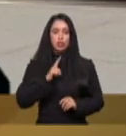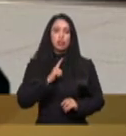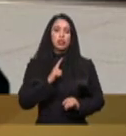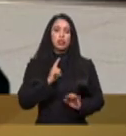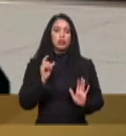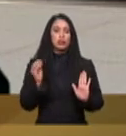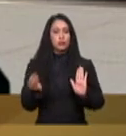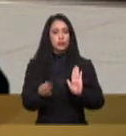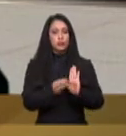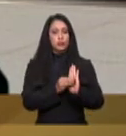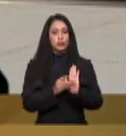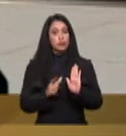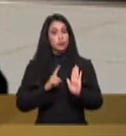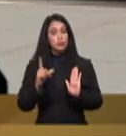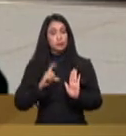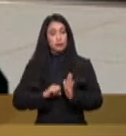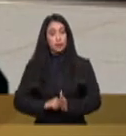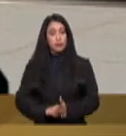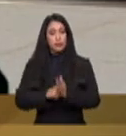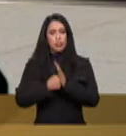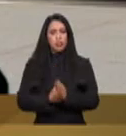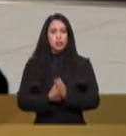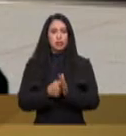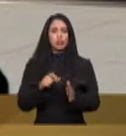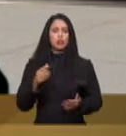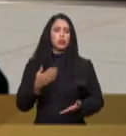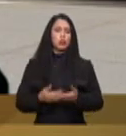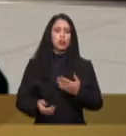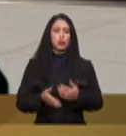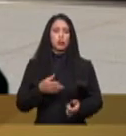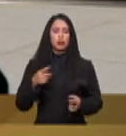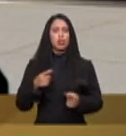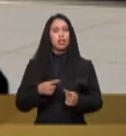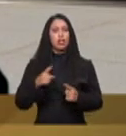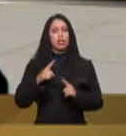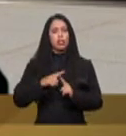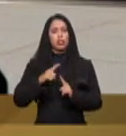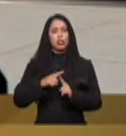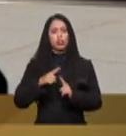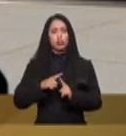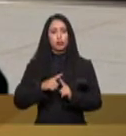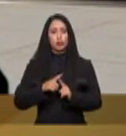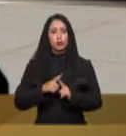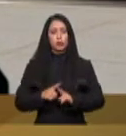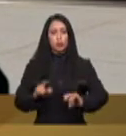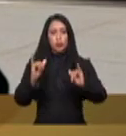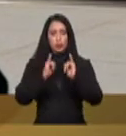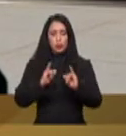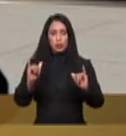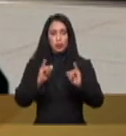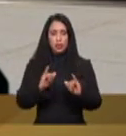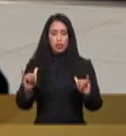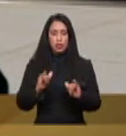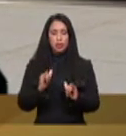aqui. É vedada a veiculação de qualquer tipo de propaganda eleitoral paga na internet,